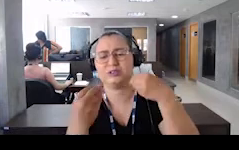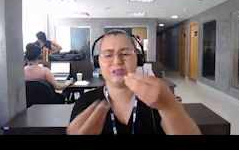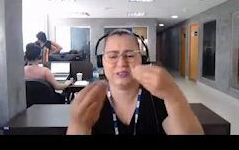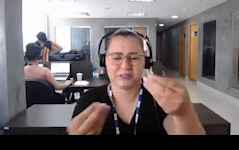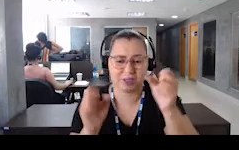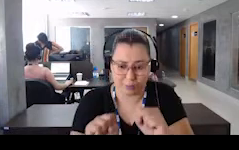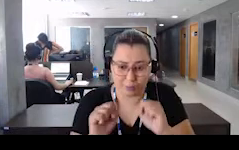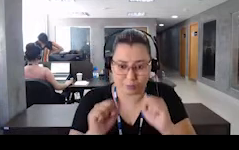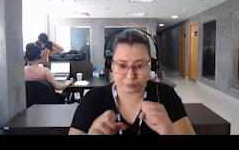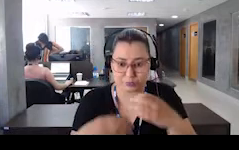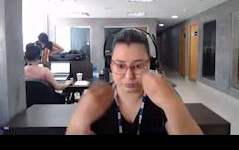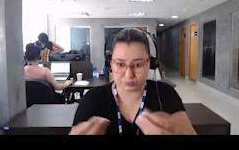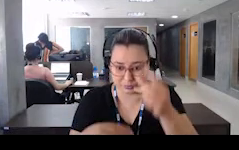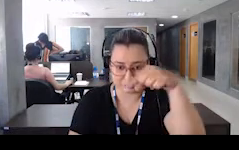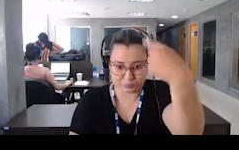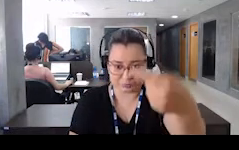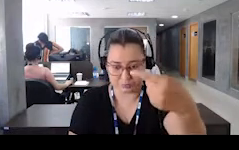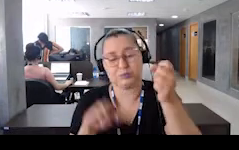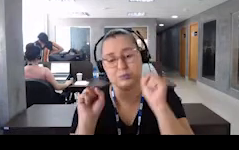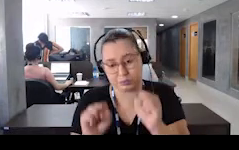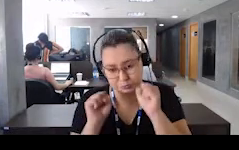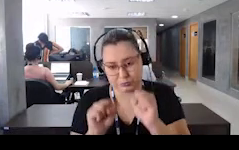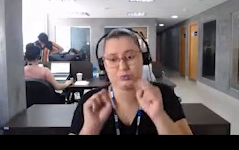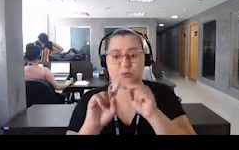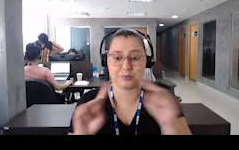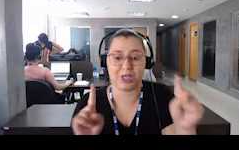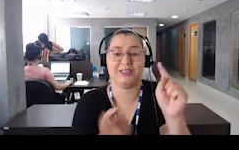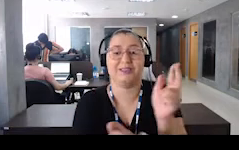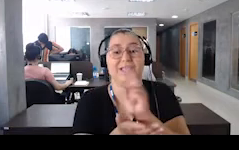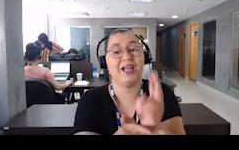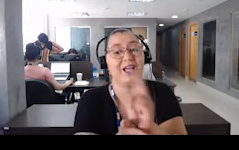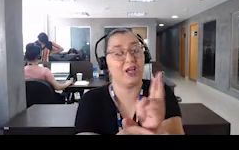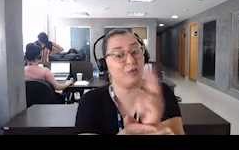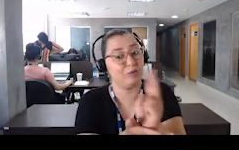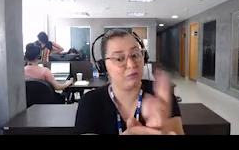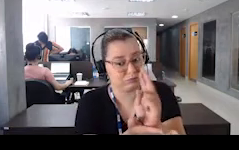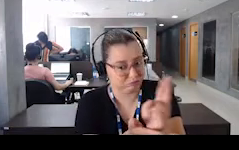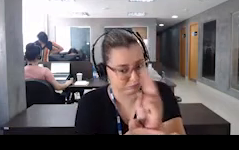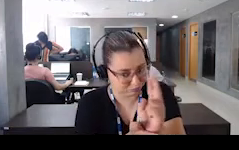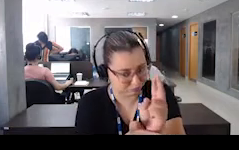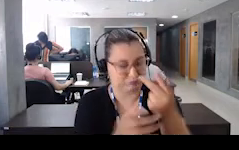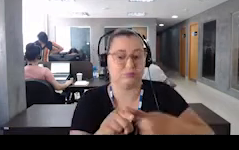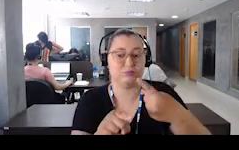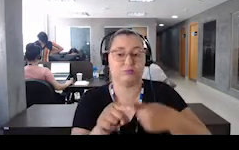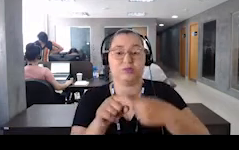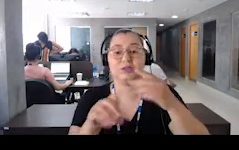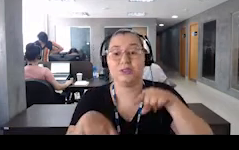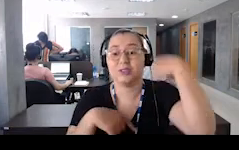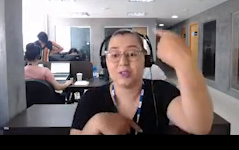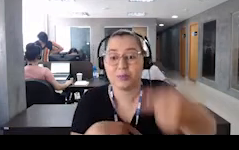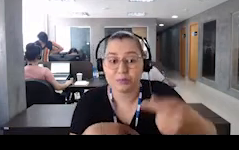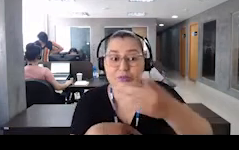desse prazo, eu vou poder enviar depois? Pode, só que aí vem entrar na questão da recuperação, né? O valor da atividade enviada depois